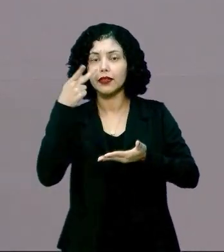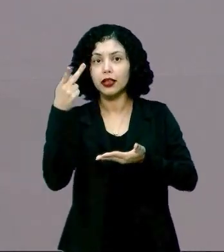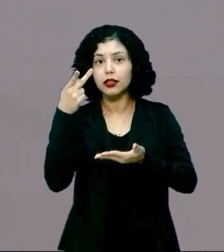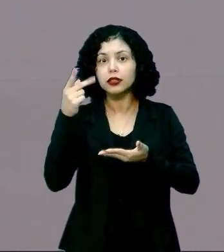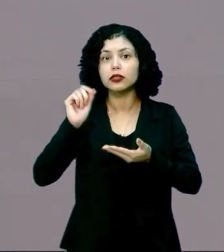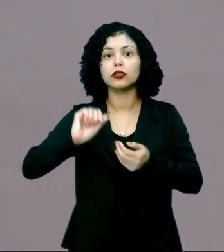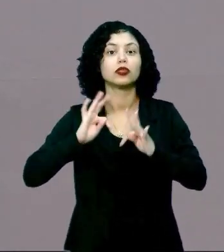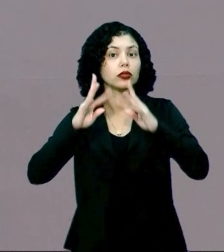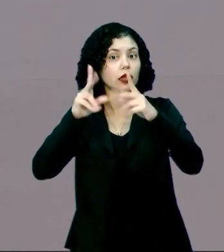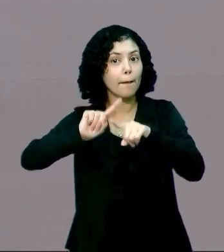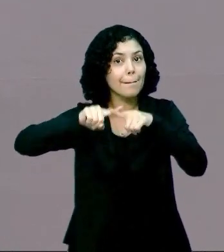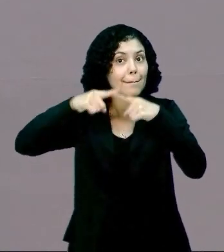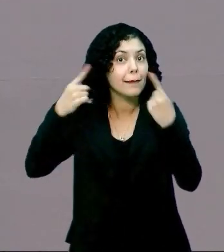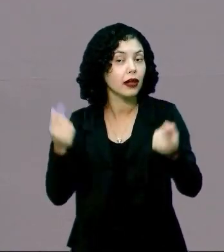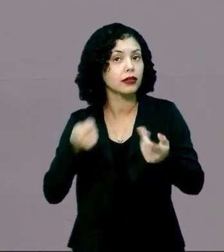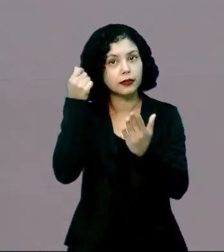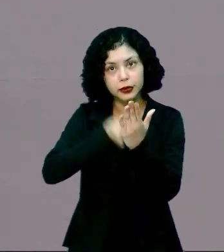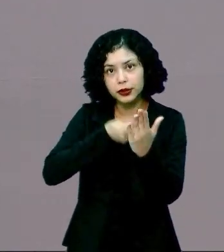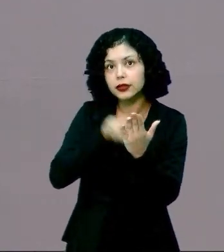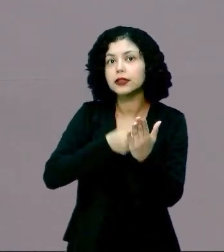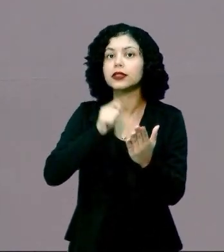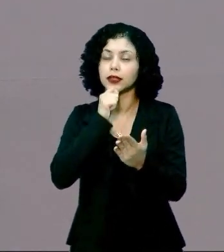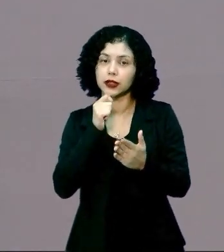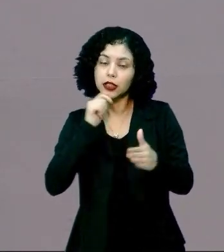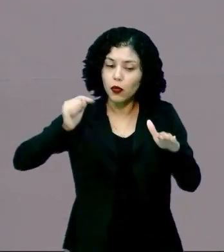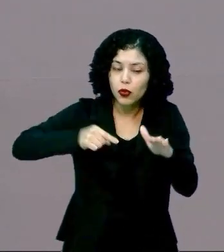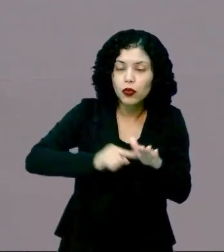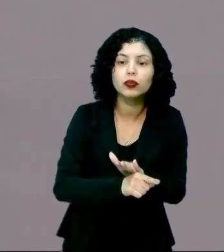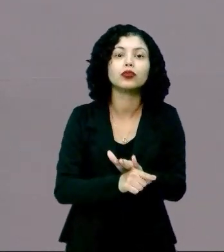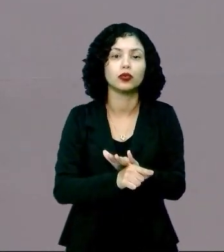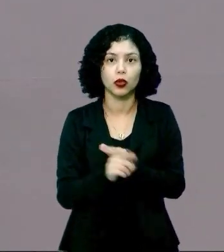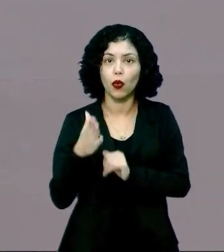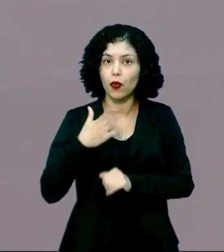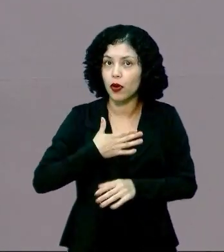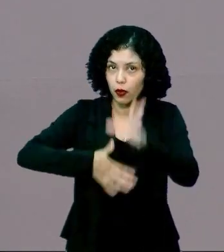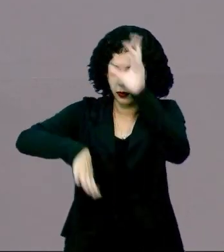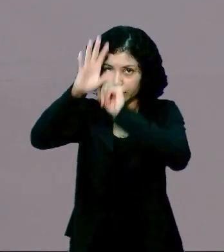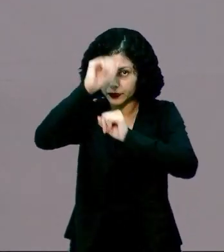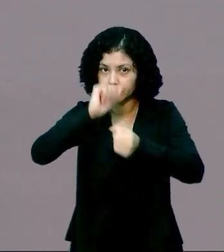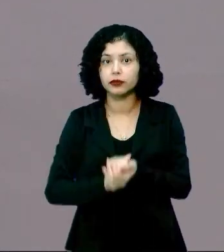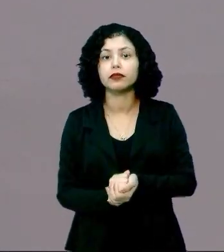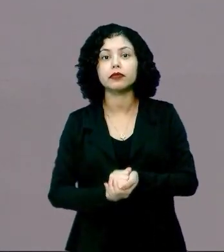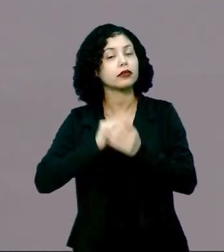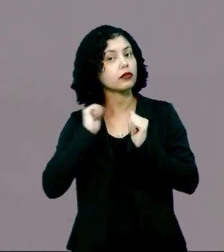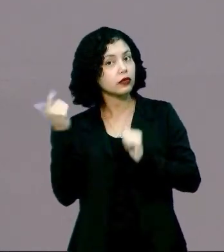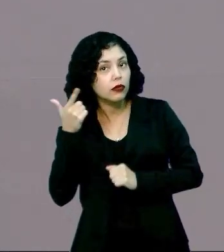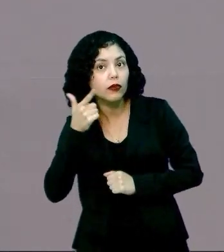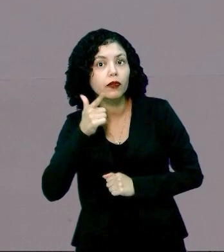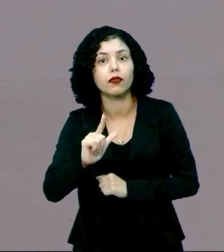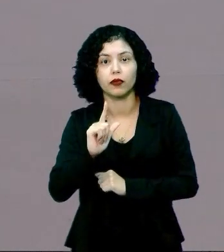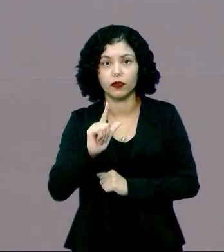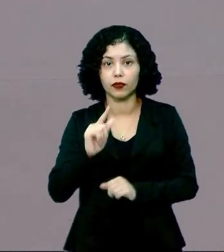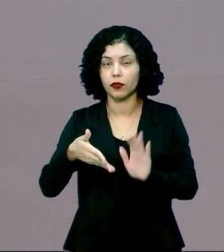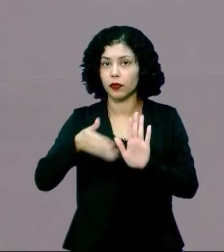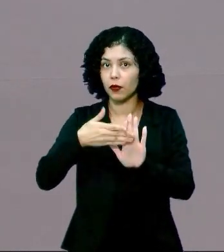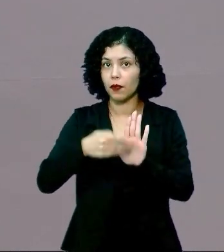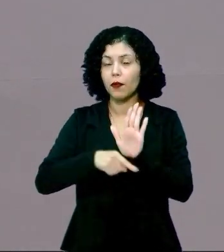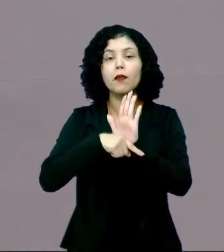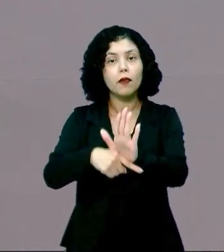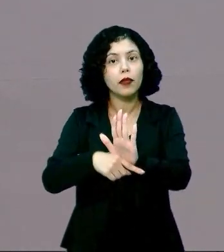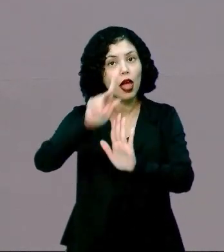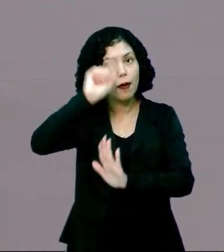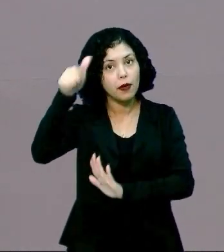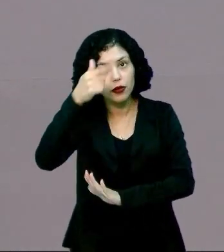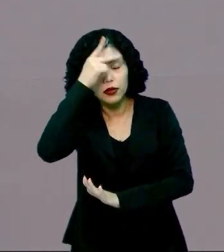forma abrangente, mas obrigatoriamente que eu aprofunde o meu conhecimento, para que eu consiga comprovar para quem vai ler